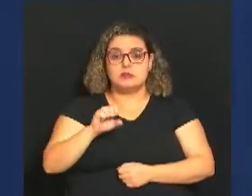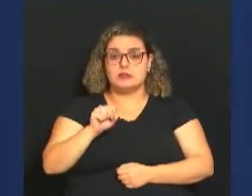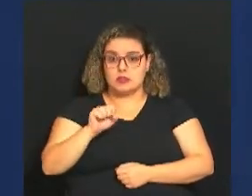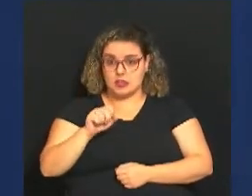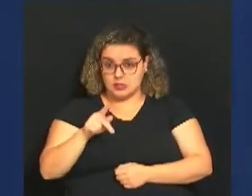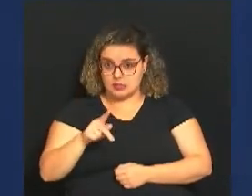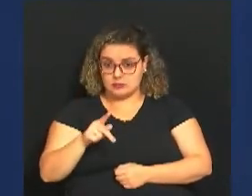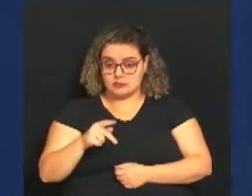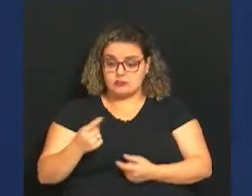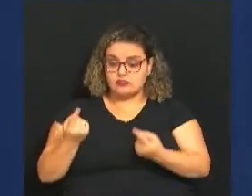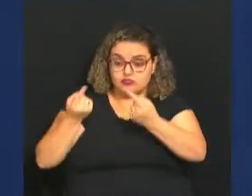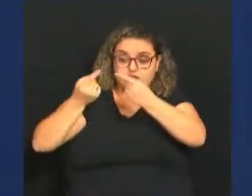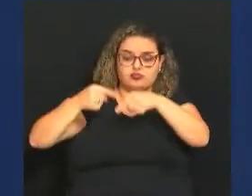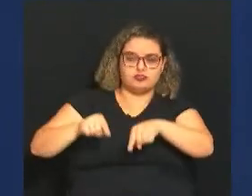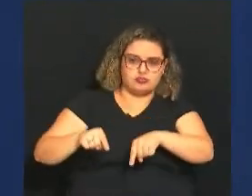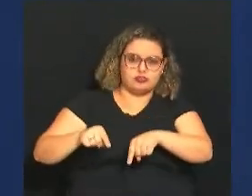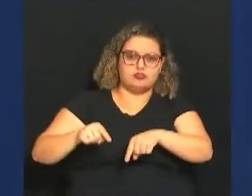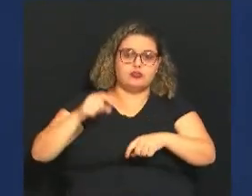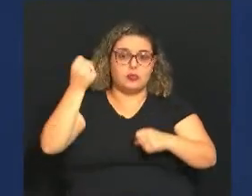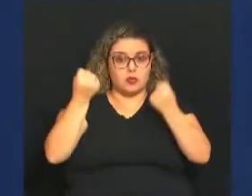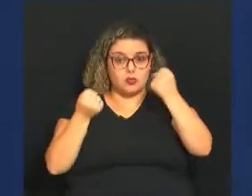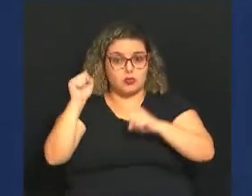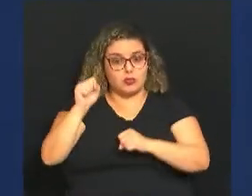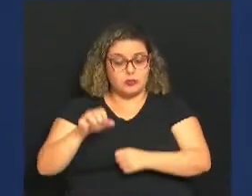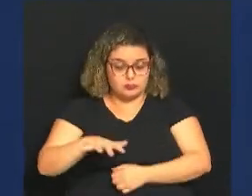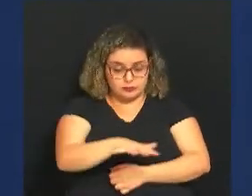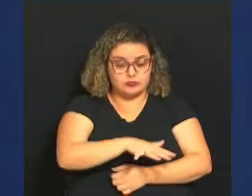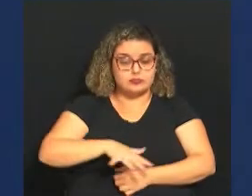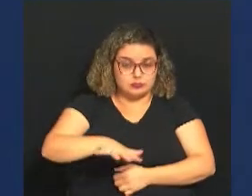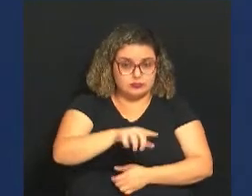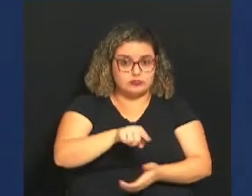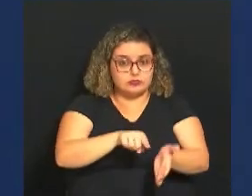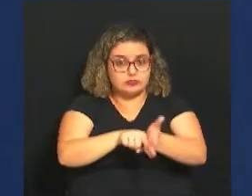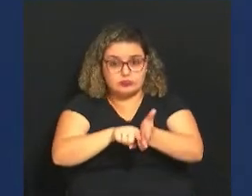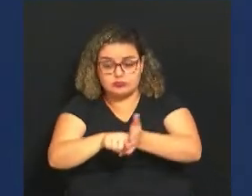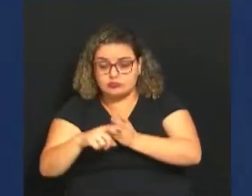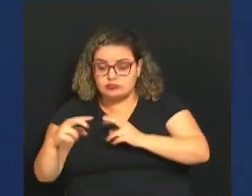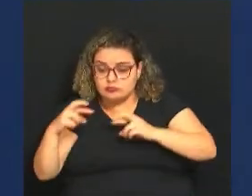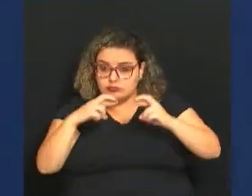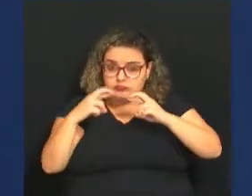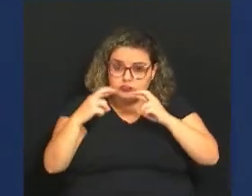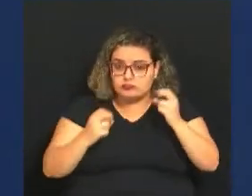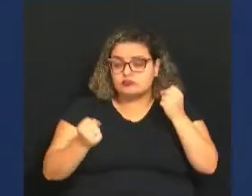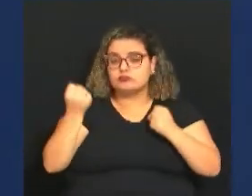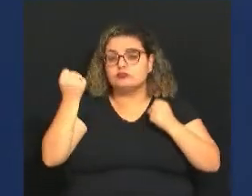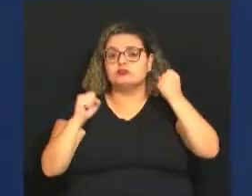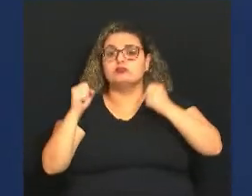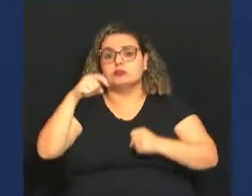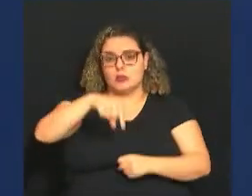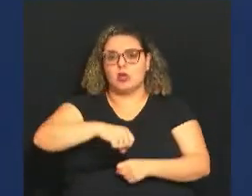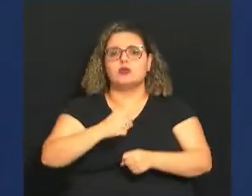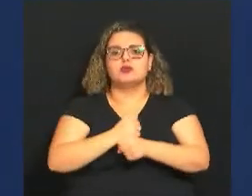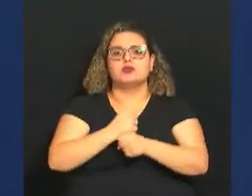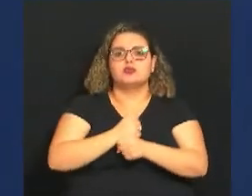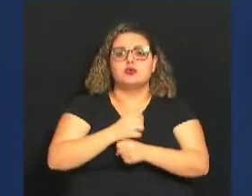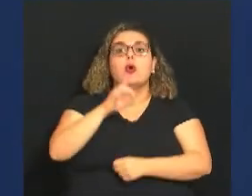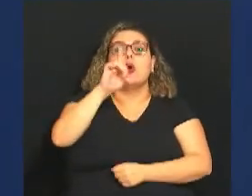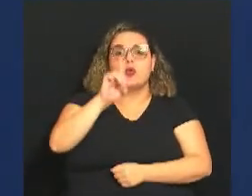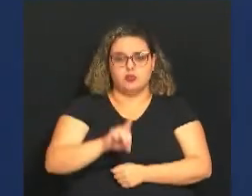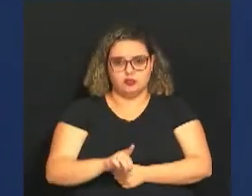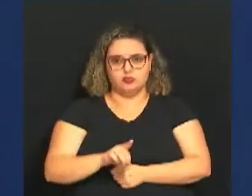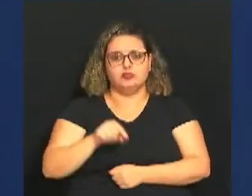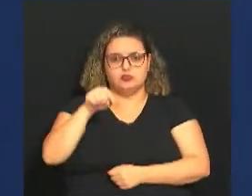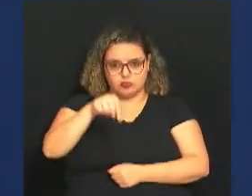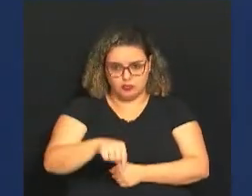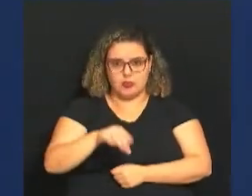desafios da indústria regional na primeira pesquisa de sondagem industrial deste ano. O diretor titular do